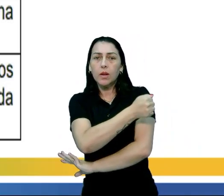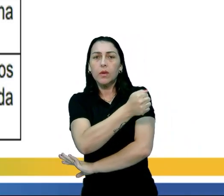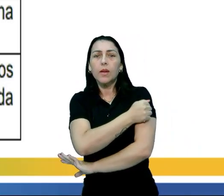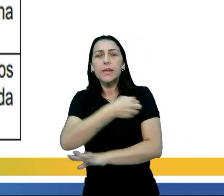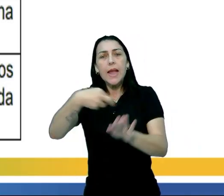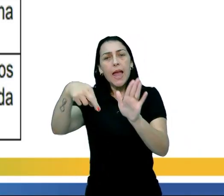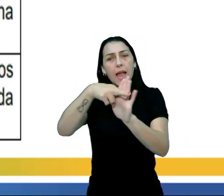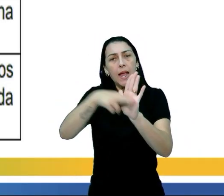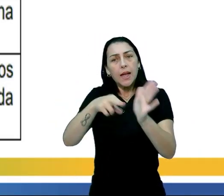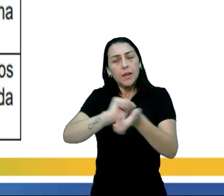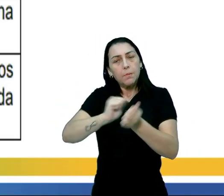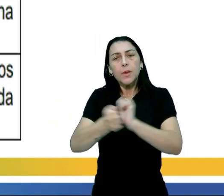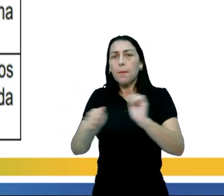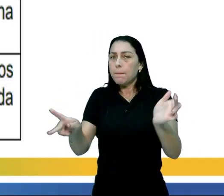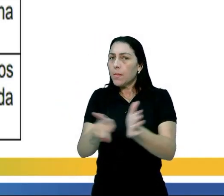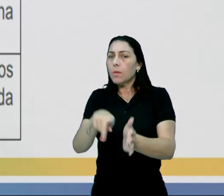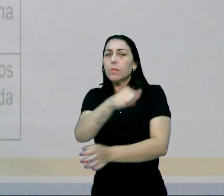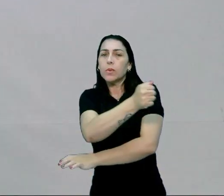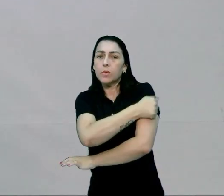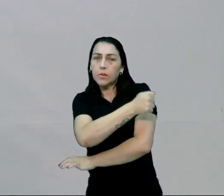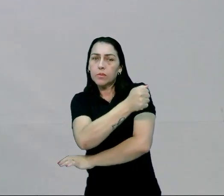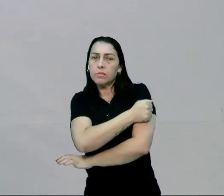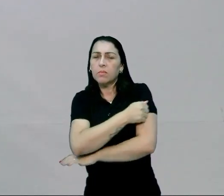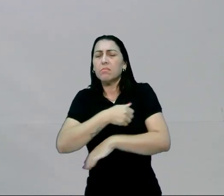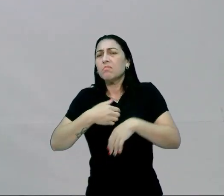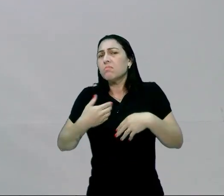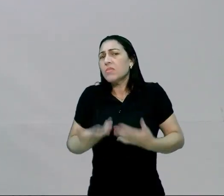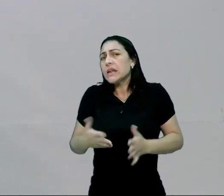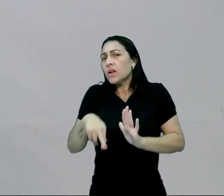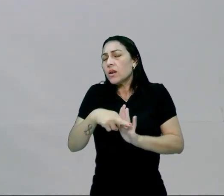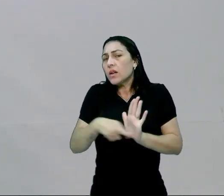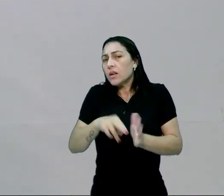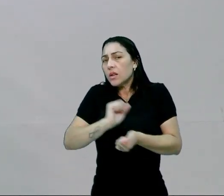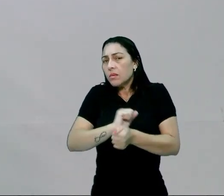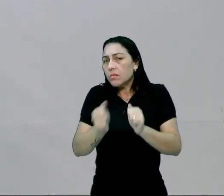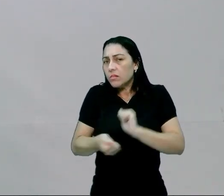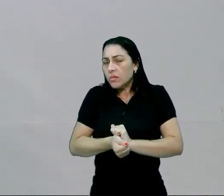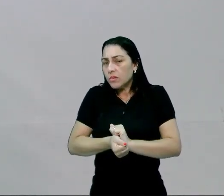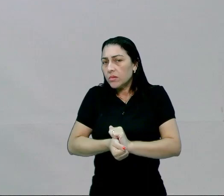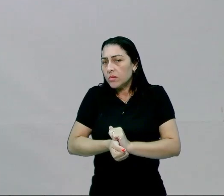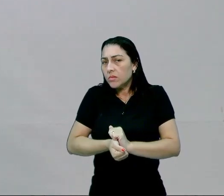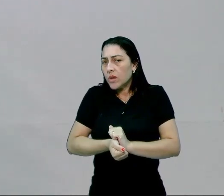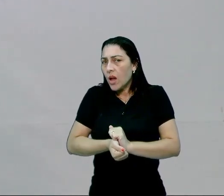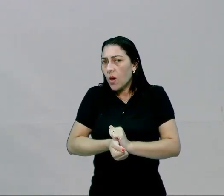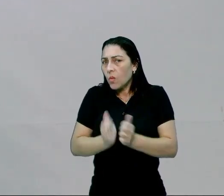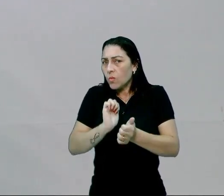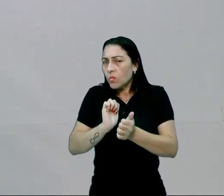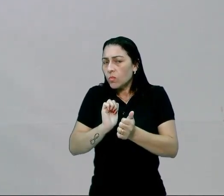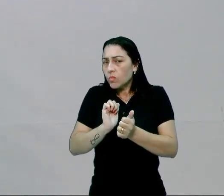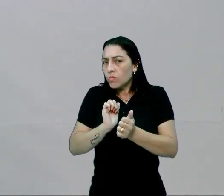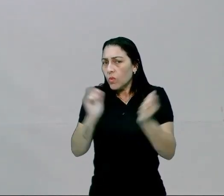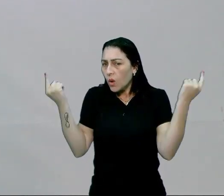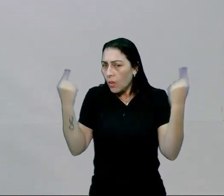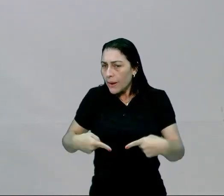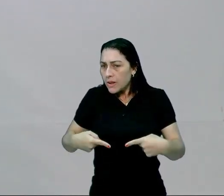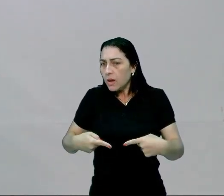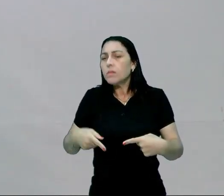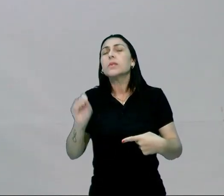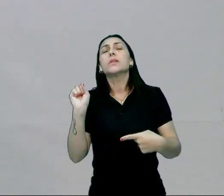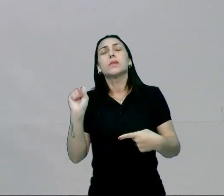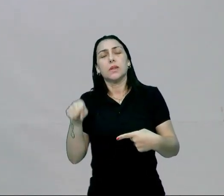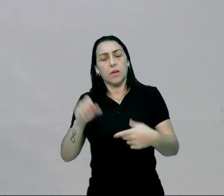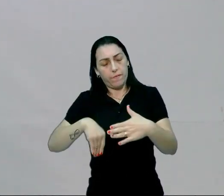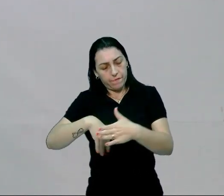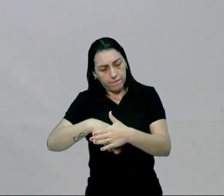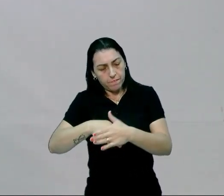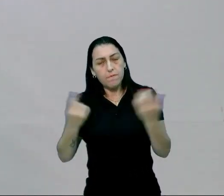cidadão, as regras que podem ser adaptadas. Ah, professor, mas se é uma regra adaptada, isso não se torna um jogo? Sim, a gente vai jogar bola, a